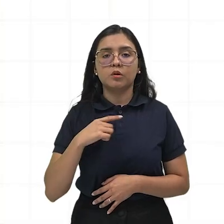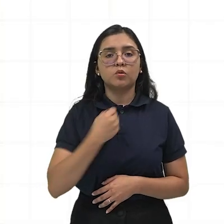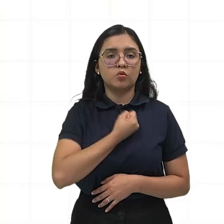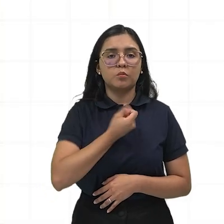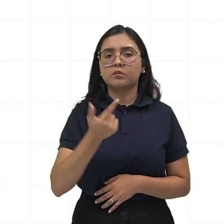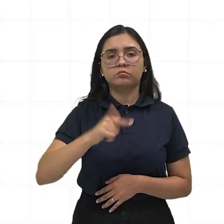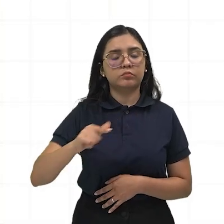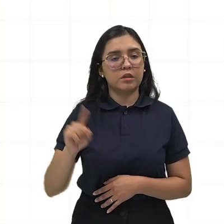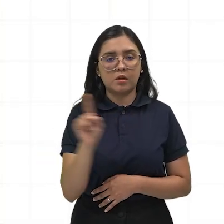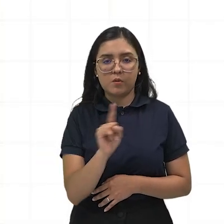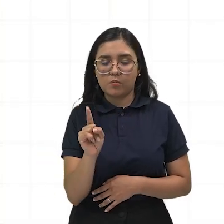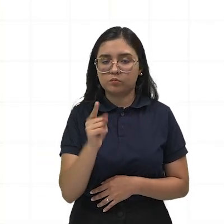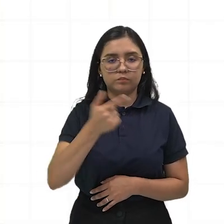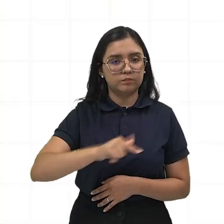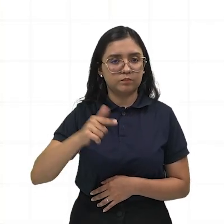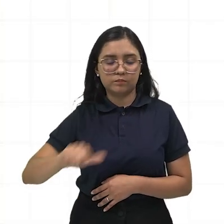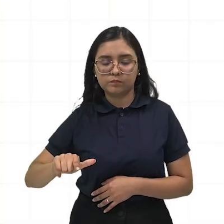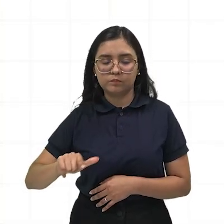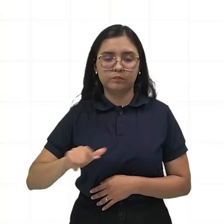né?